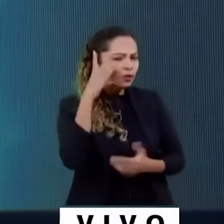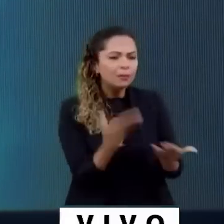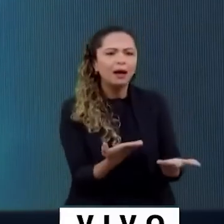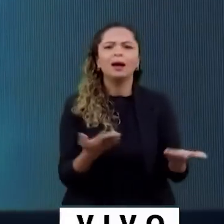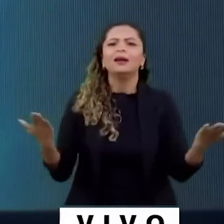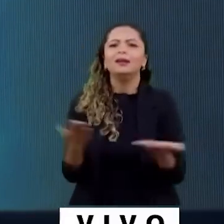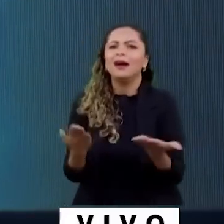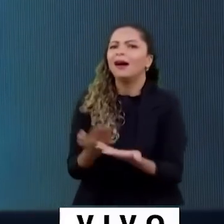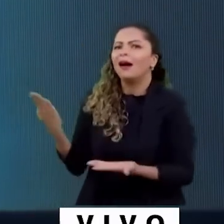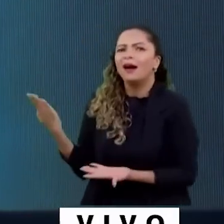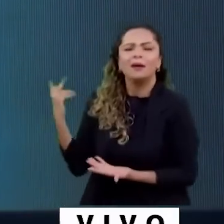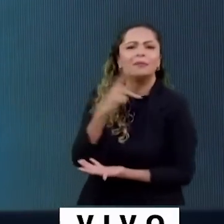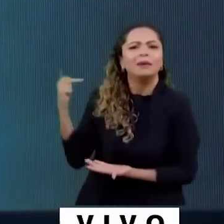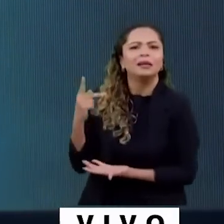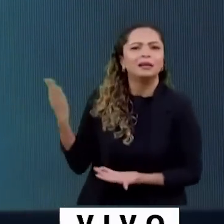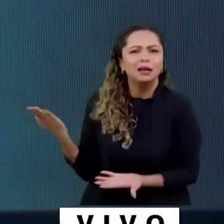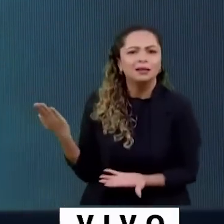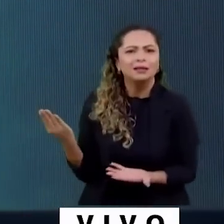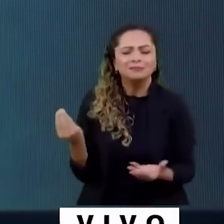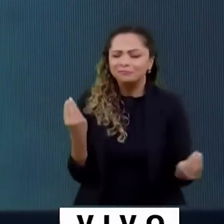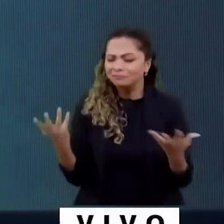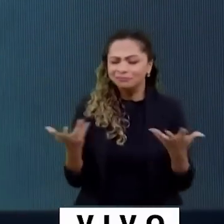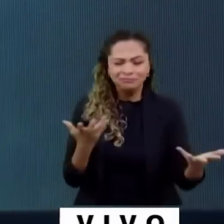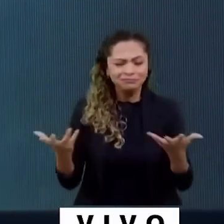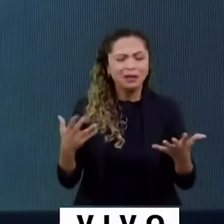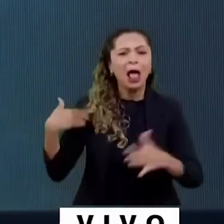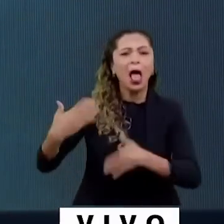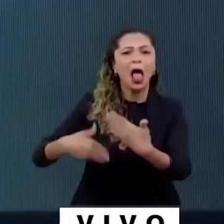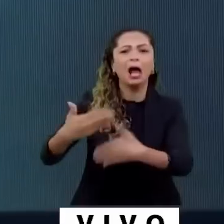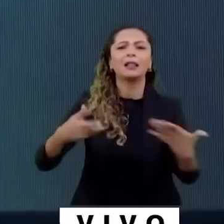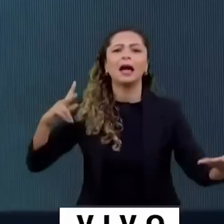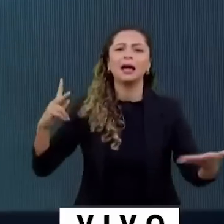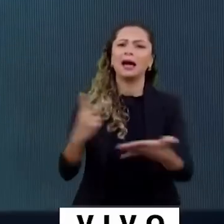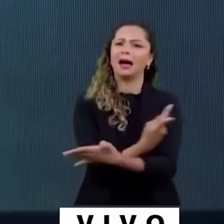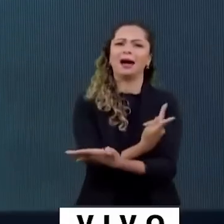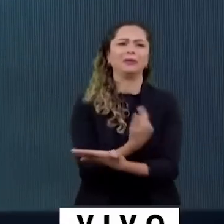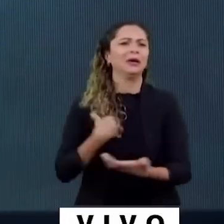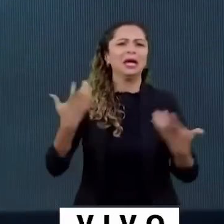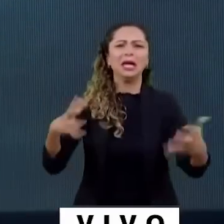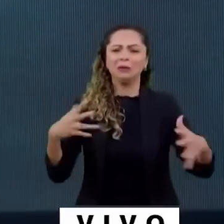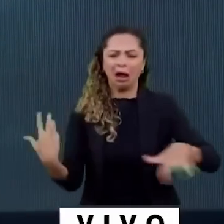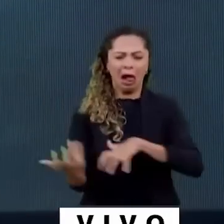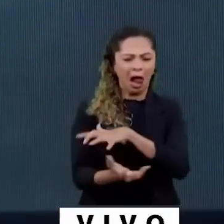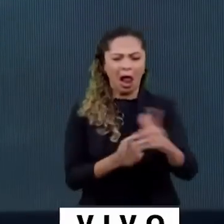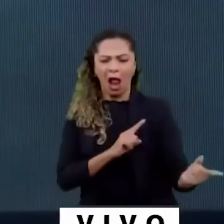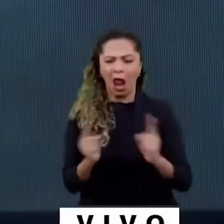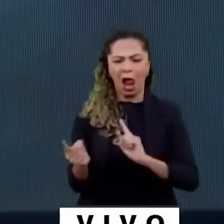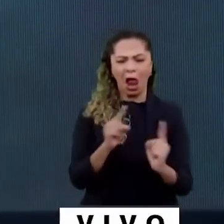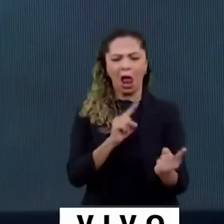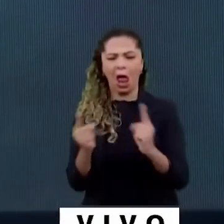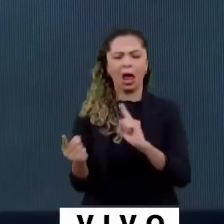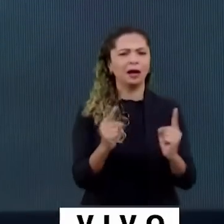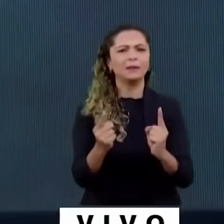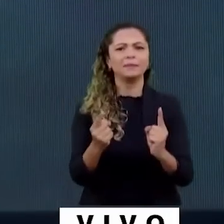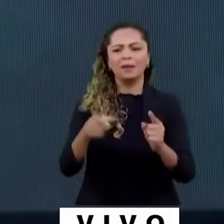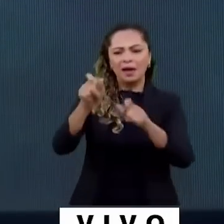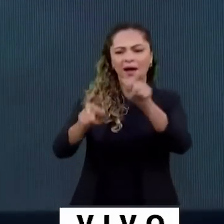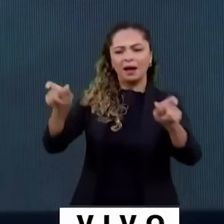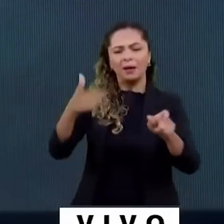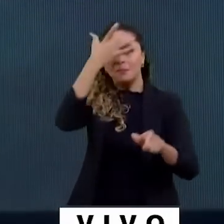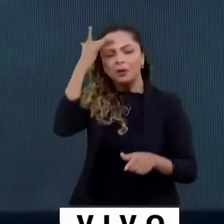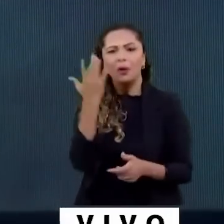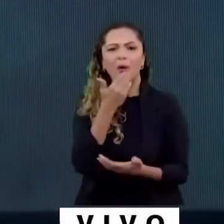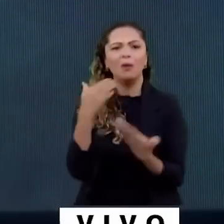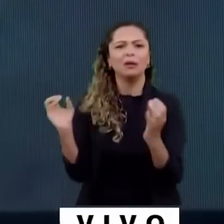a gente não entenda que essa modelagem está errada e é isso que eu quero me propor sair sabe futrica que não bota comida no prato de ninguém